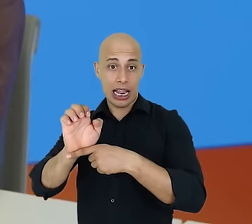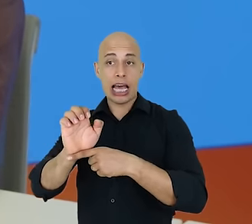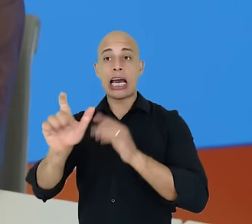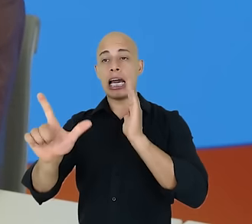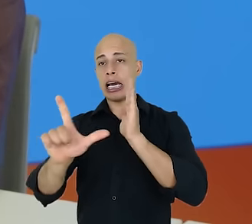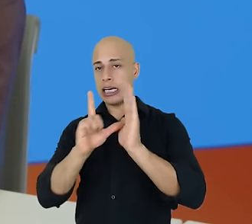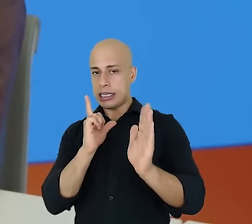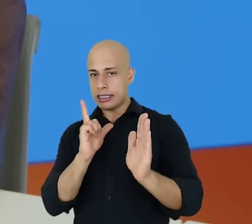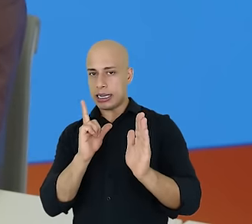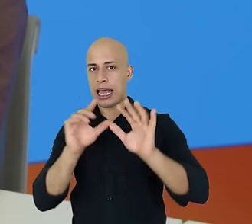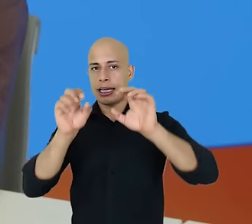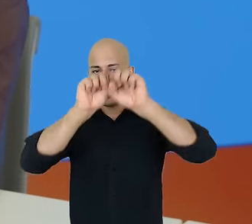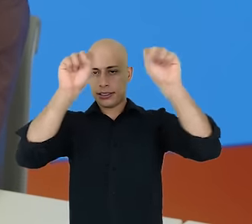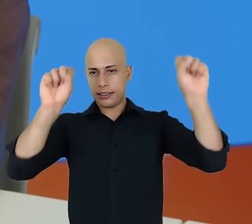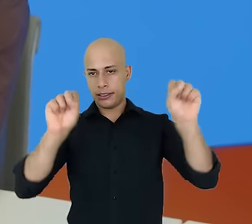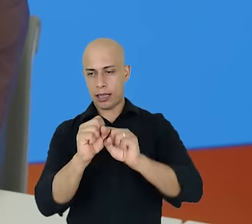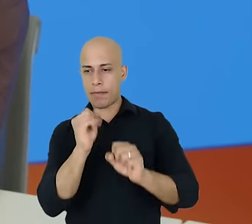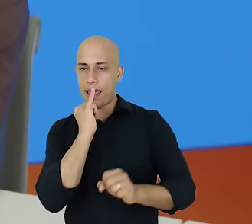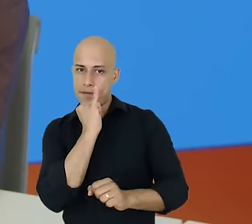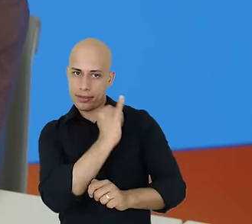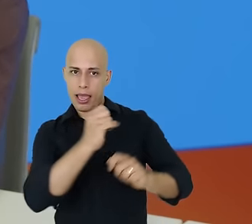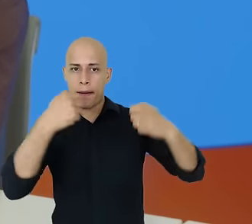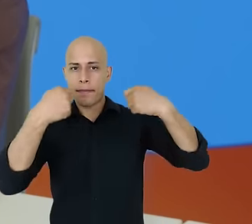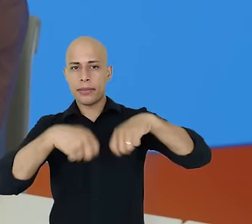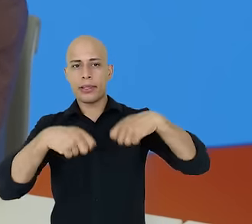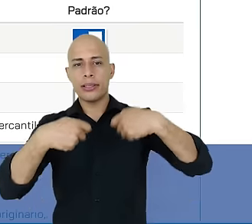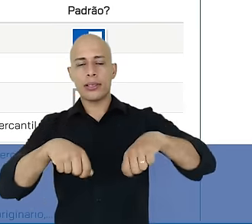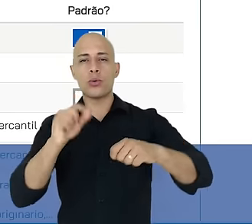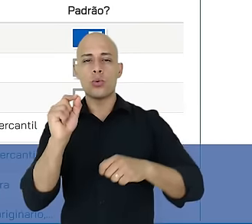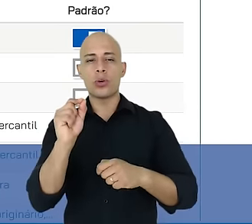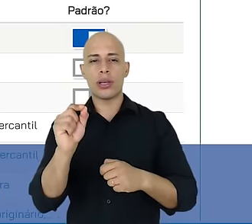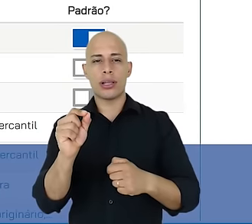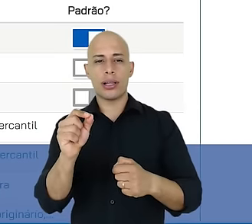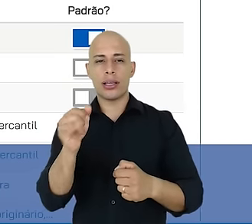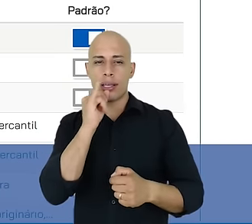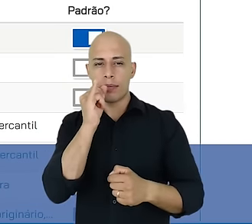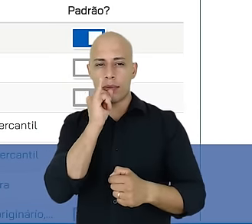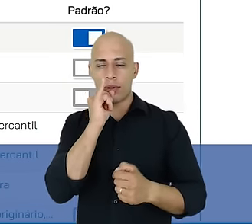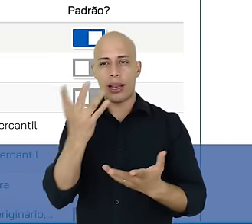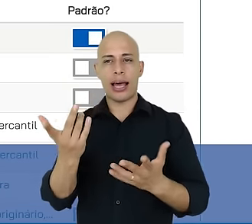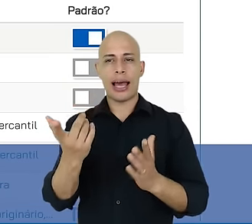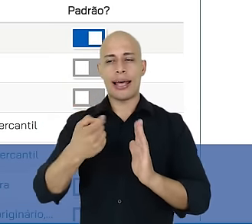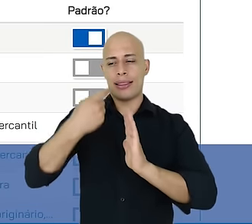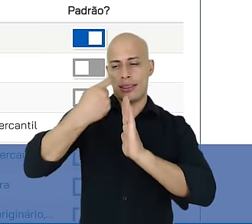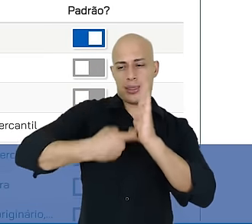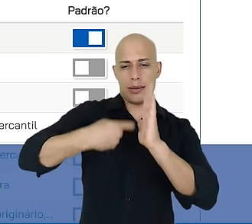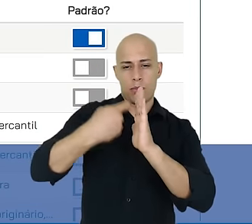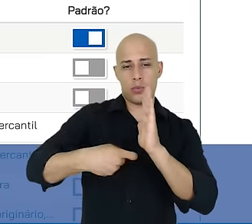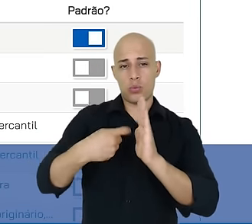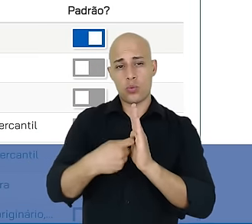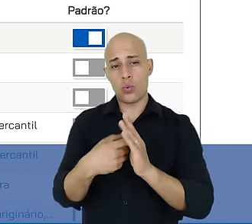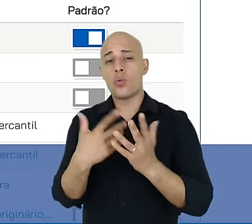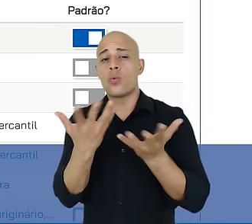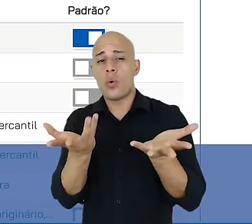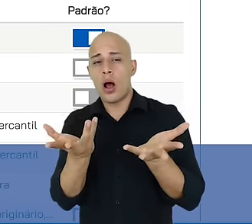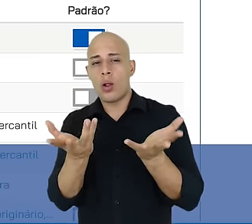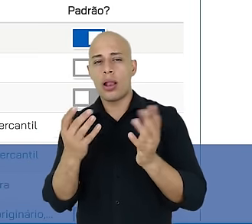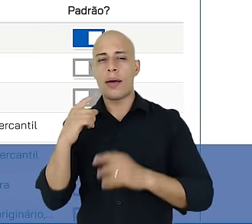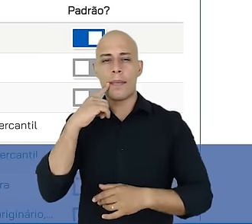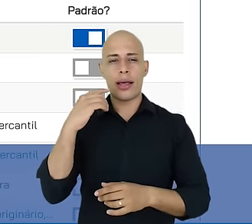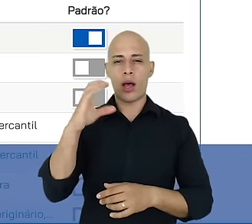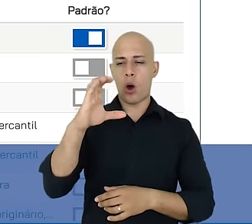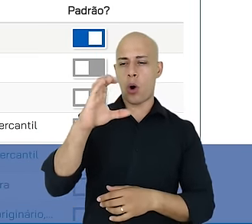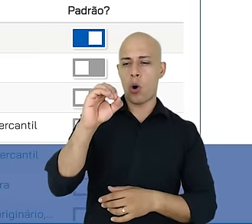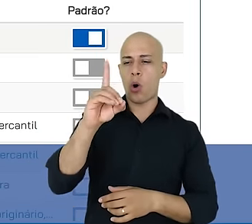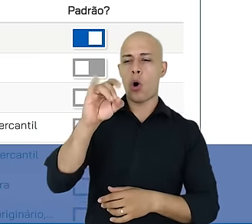o sistema a falar qual é a situação tributária Qual é a a a o código de